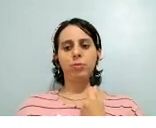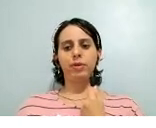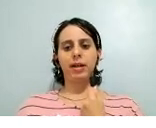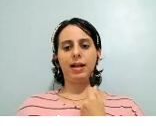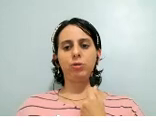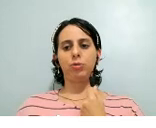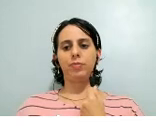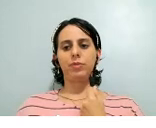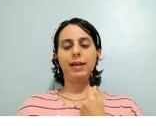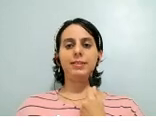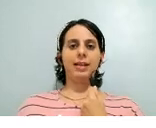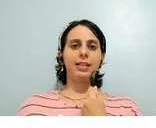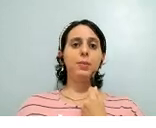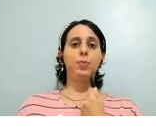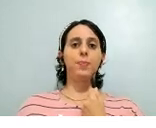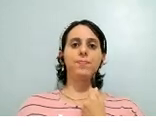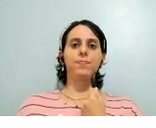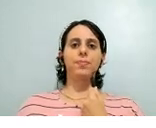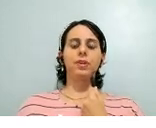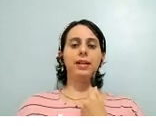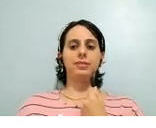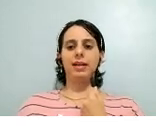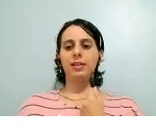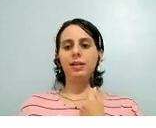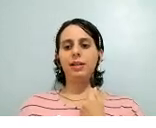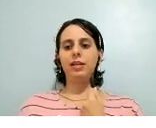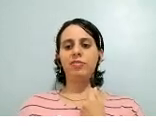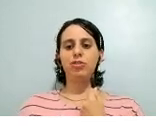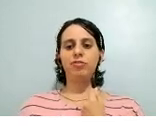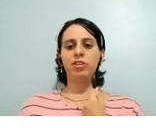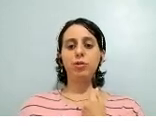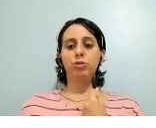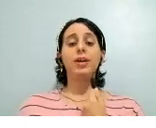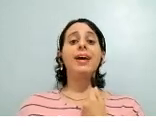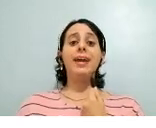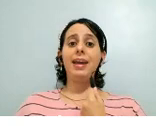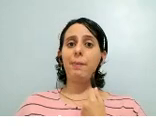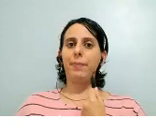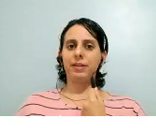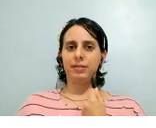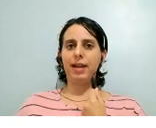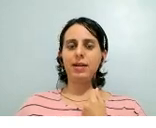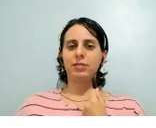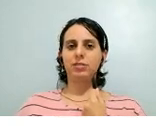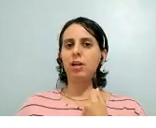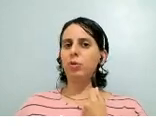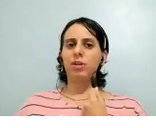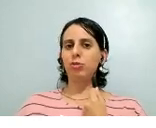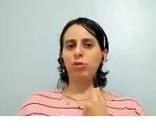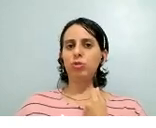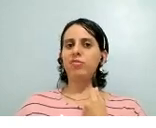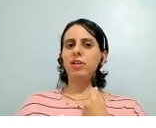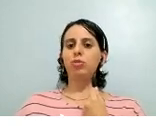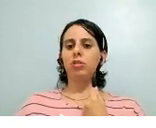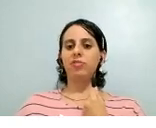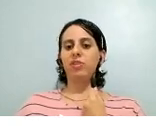do supermercado, ele está limpo? Ele está aqui livre de vírus e bactérias? Porque não